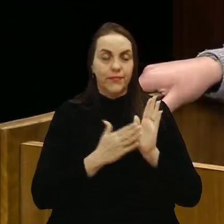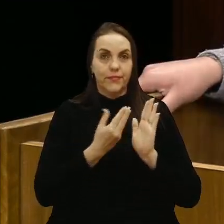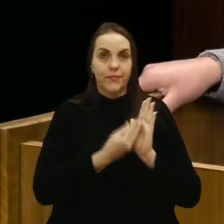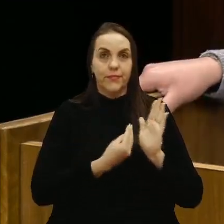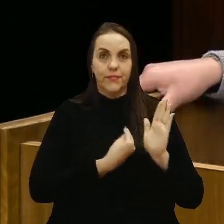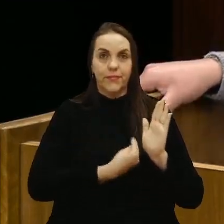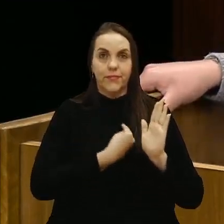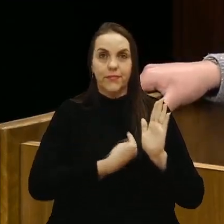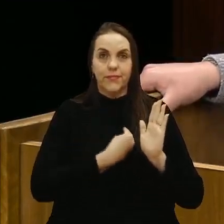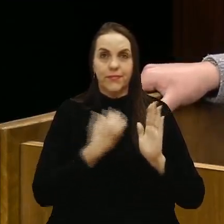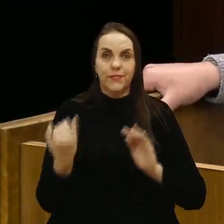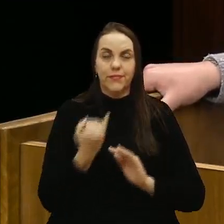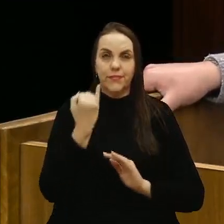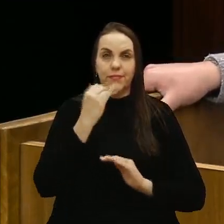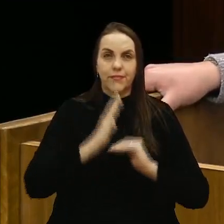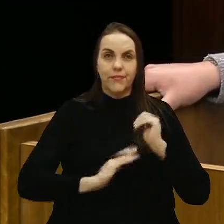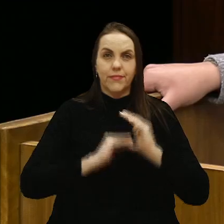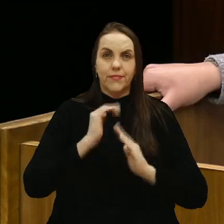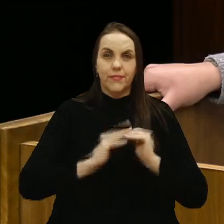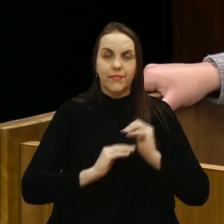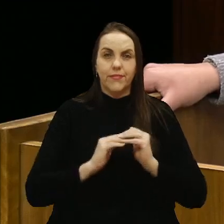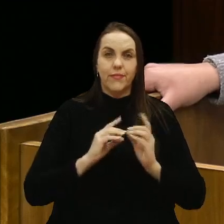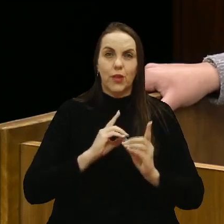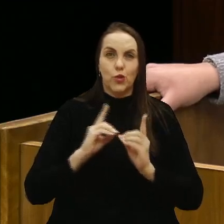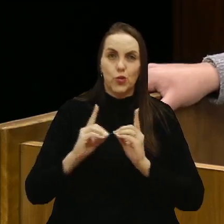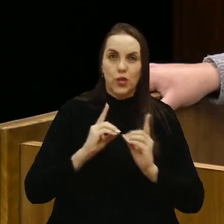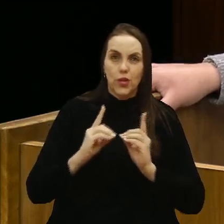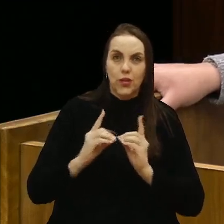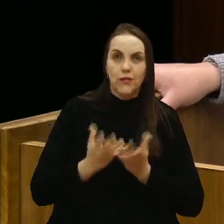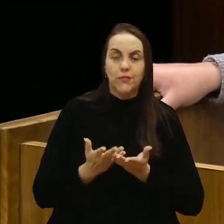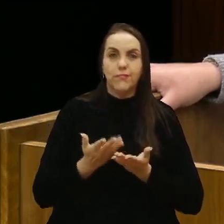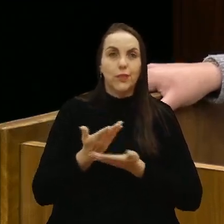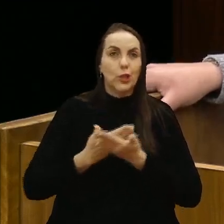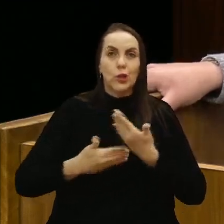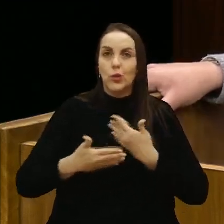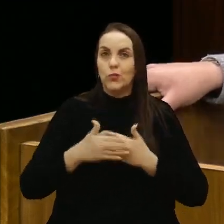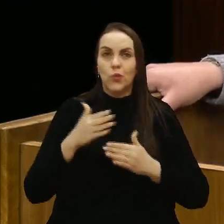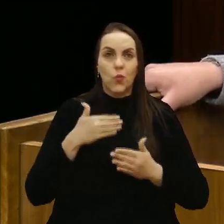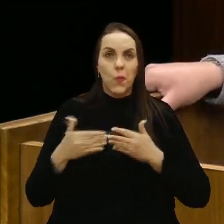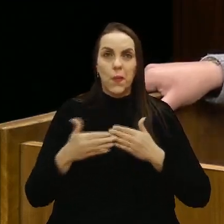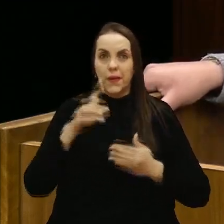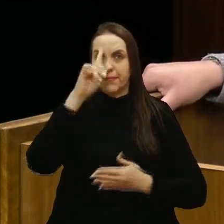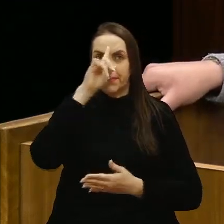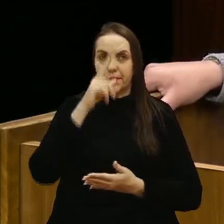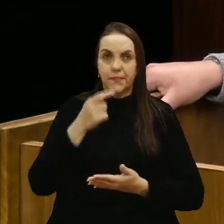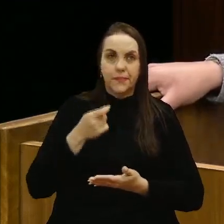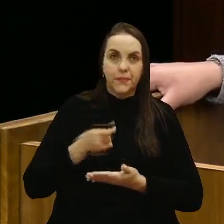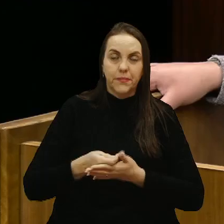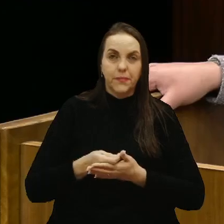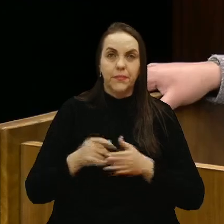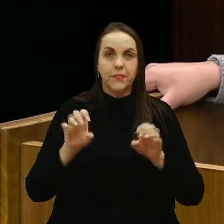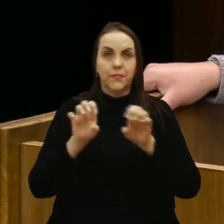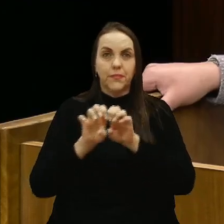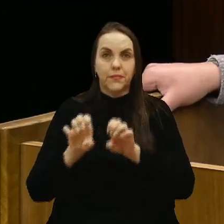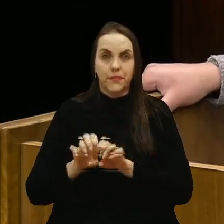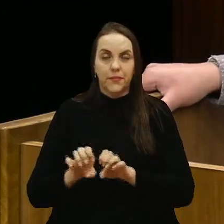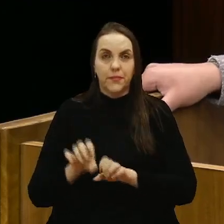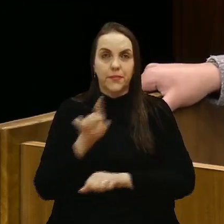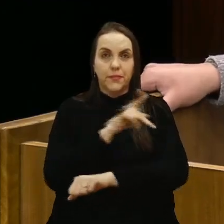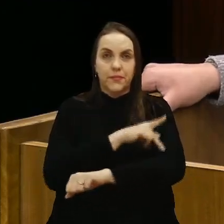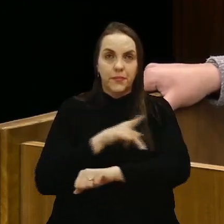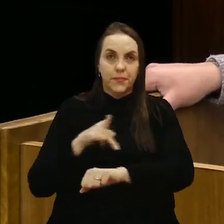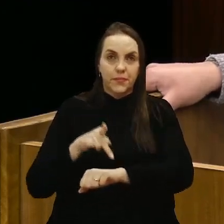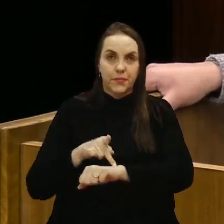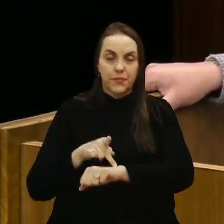da construção do diálogo para toda e qualquer decisão de estruturação